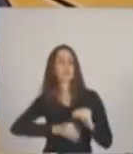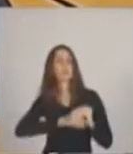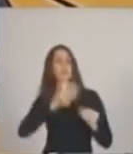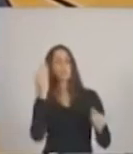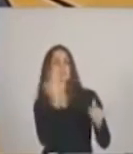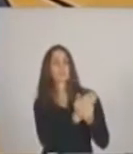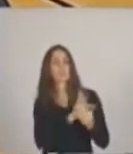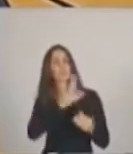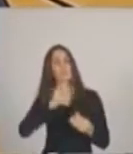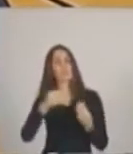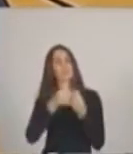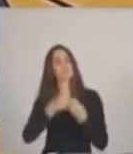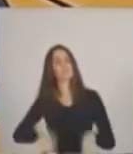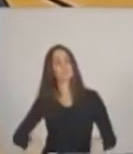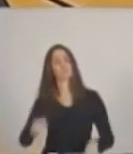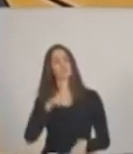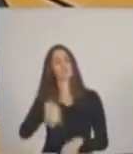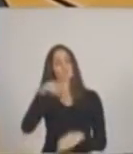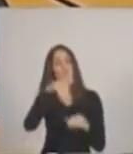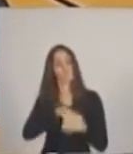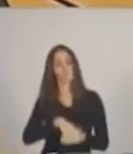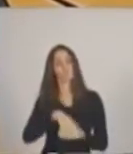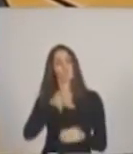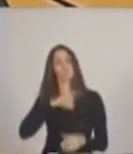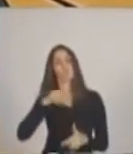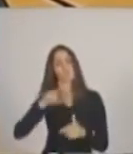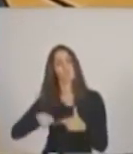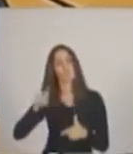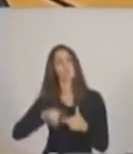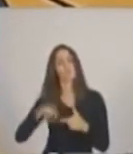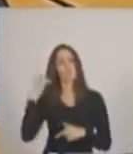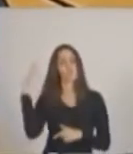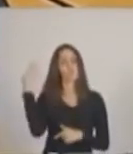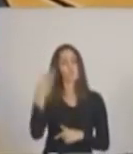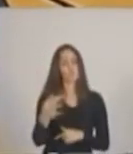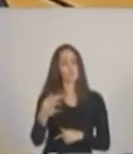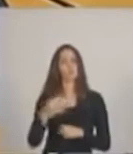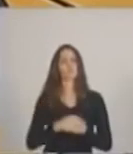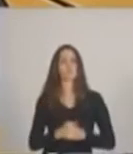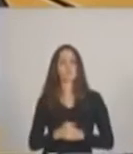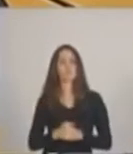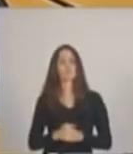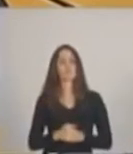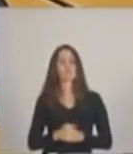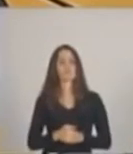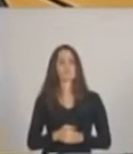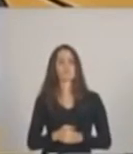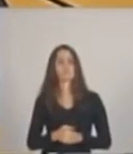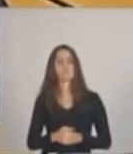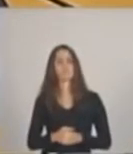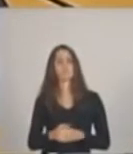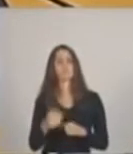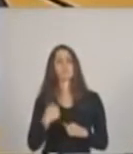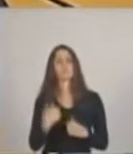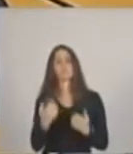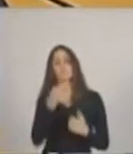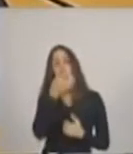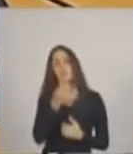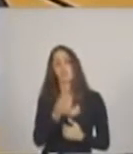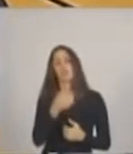estaríamos prejudicados na nossa votação e poderíamos trazer problemas futuros muito significantes. Então, a minha